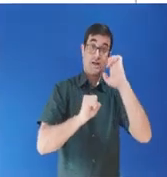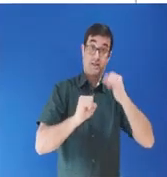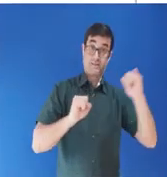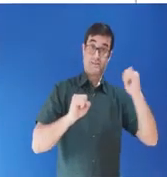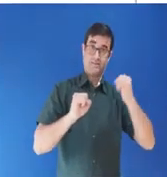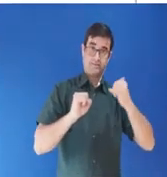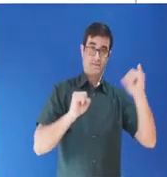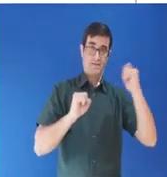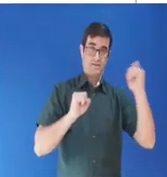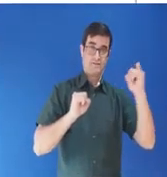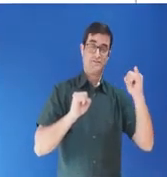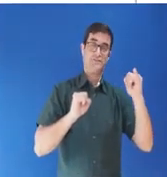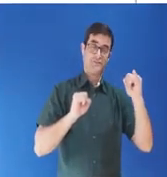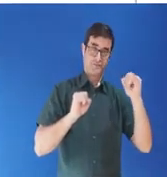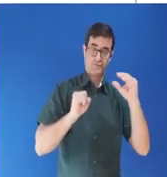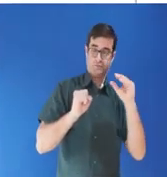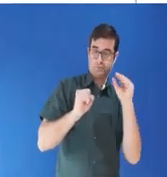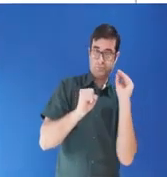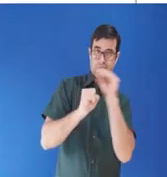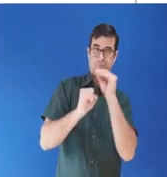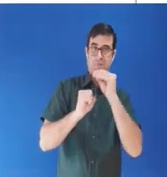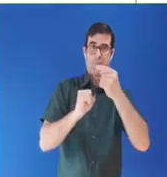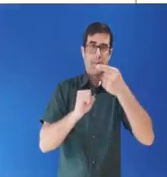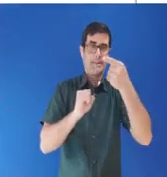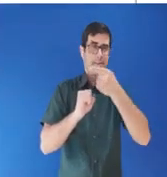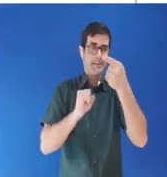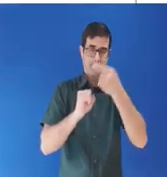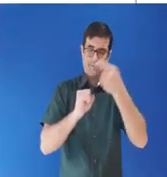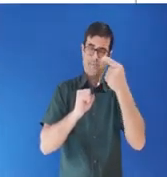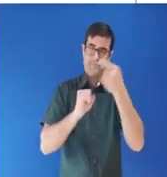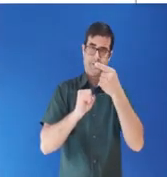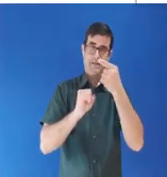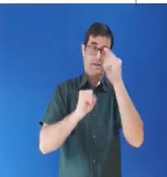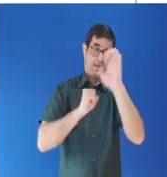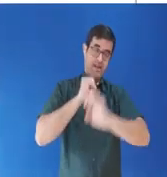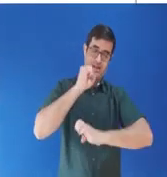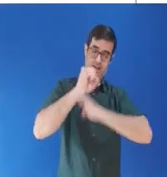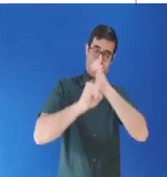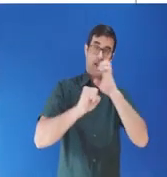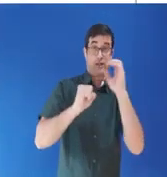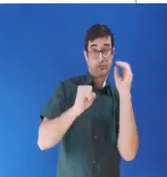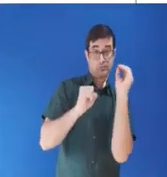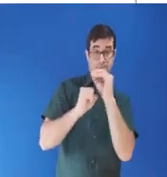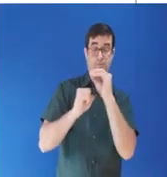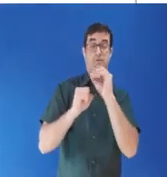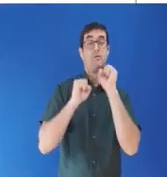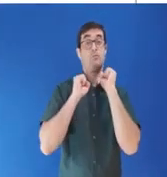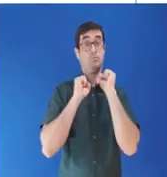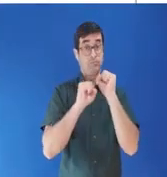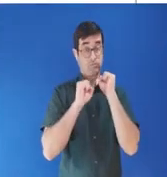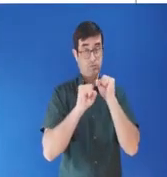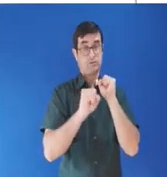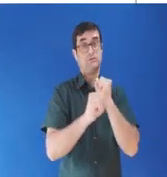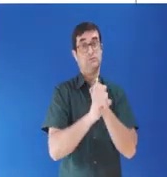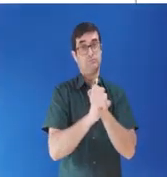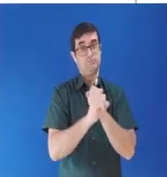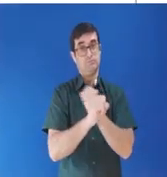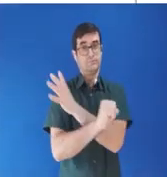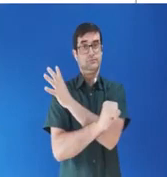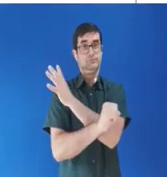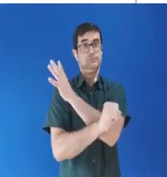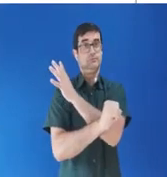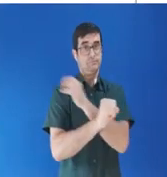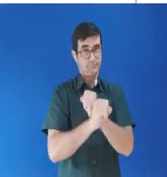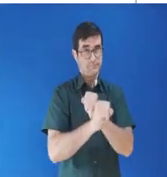energia envolvida na primeira adição do primeiro elétron, né, ela pode ser tanto endo